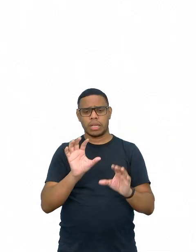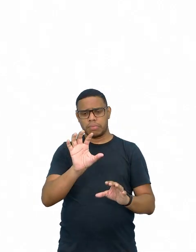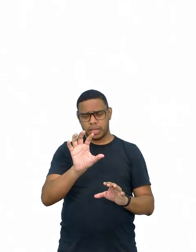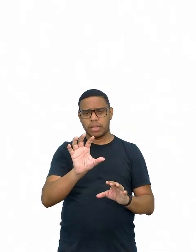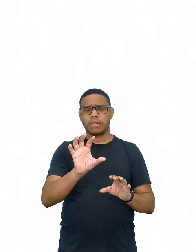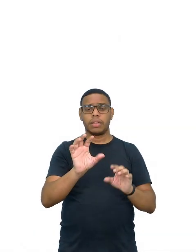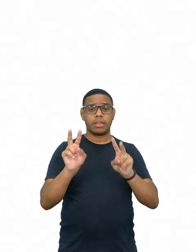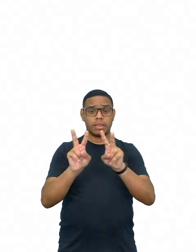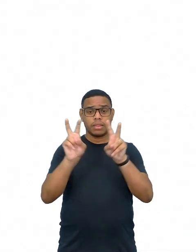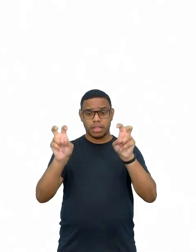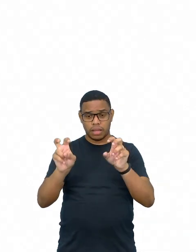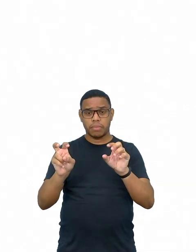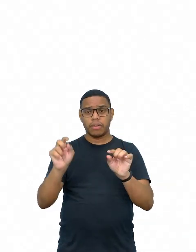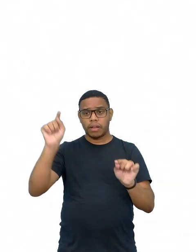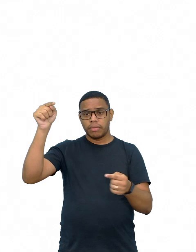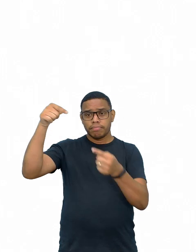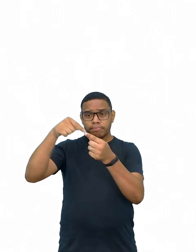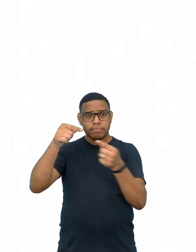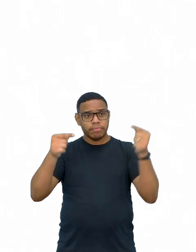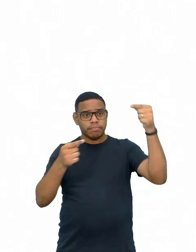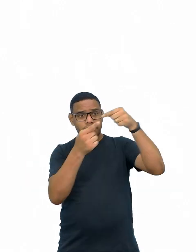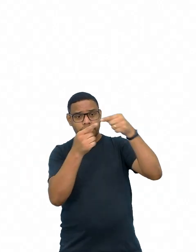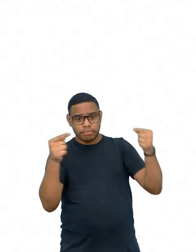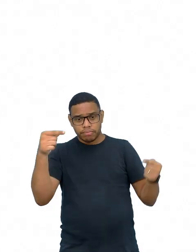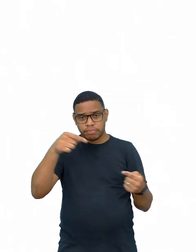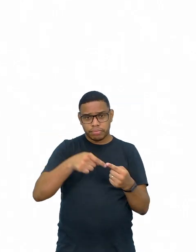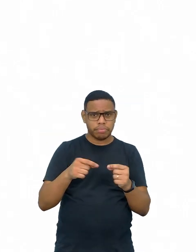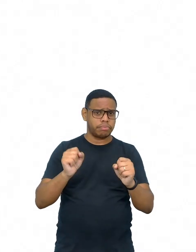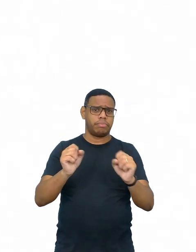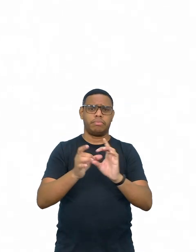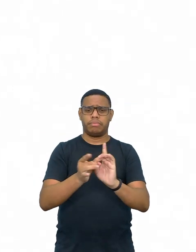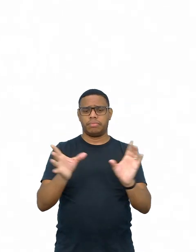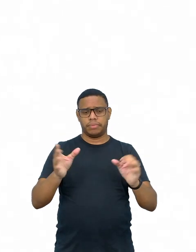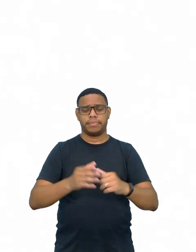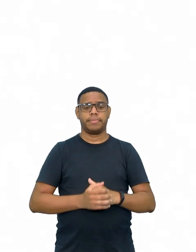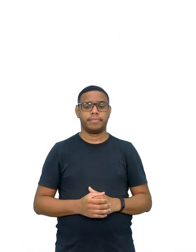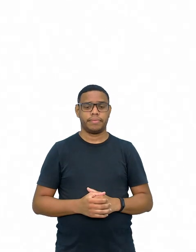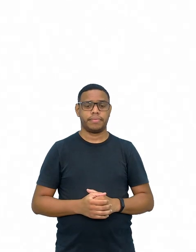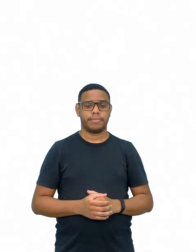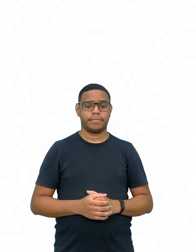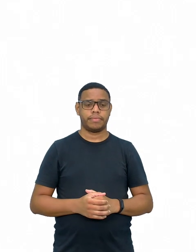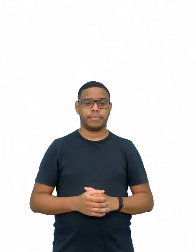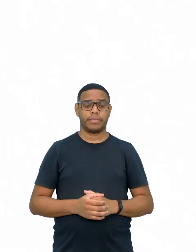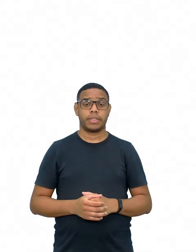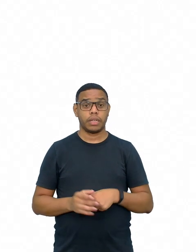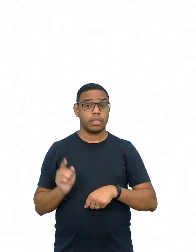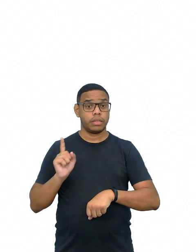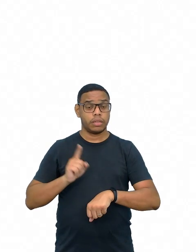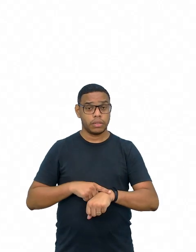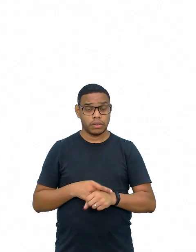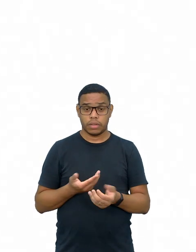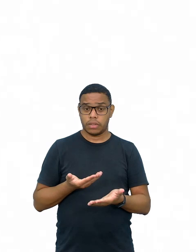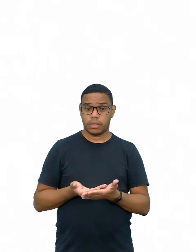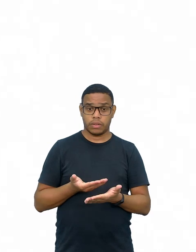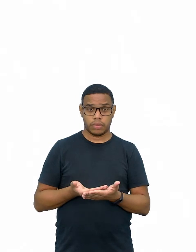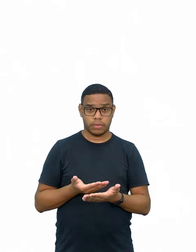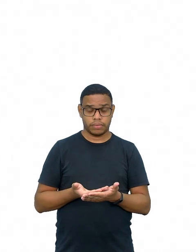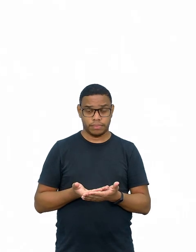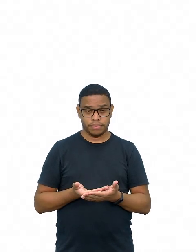volta coloca o que ele aprendeu. Bom, durante a aula, a gente